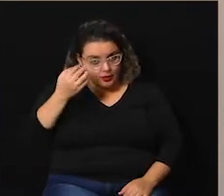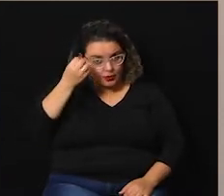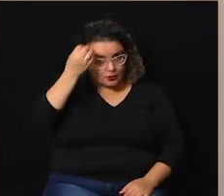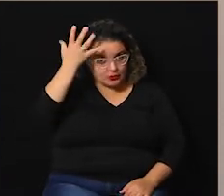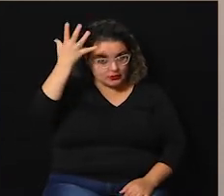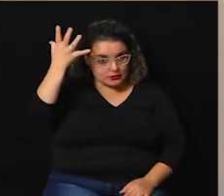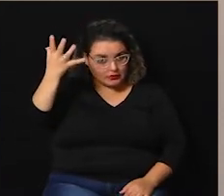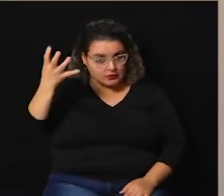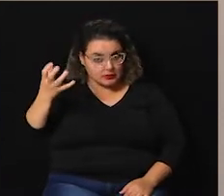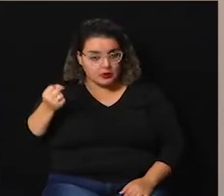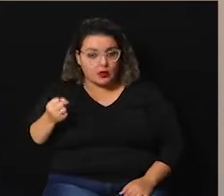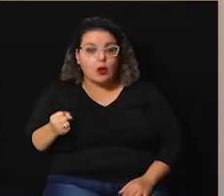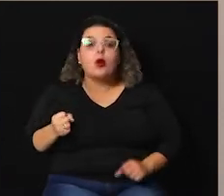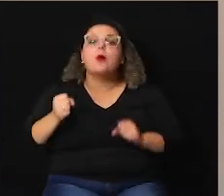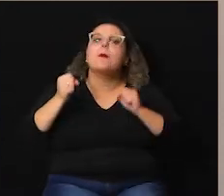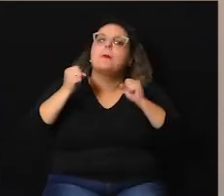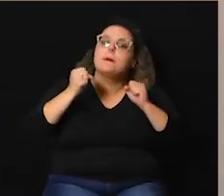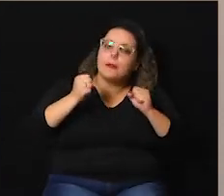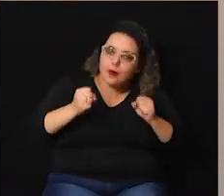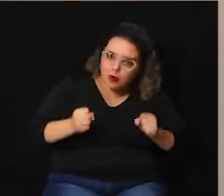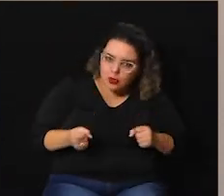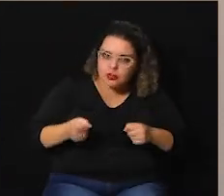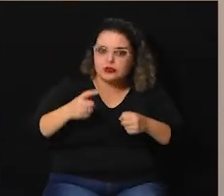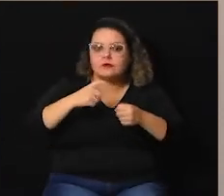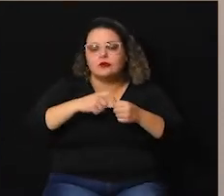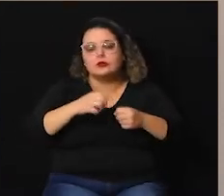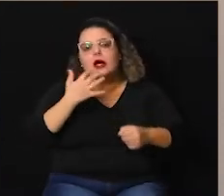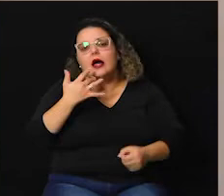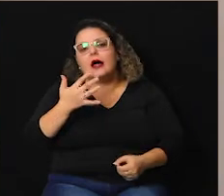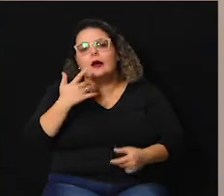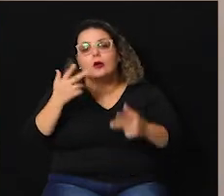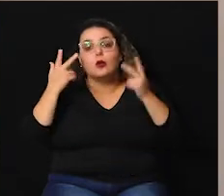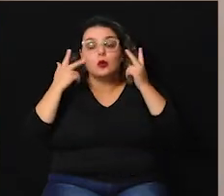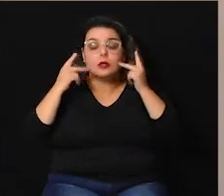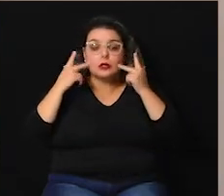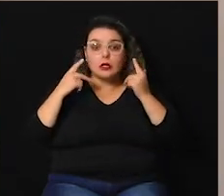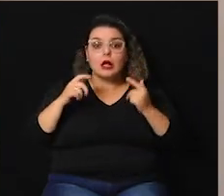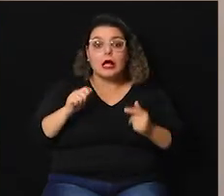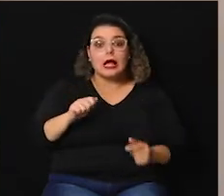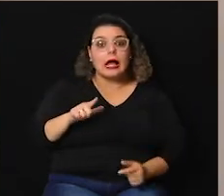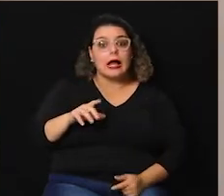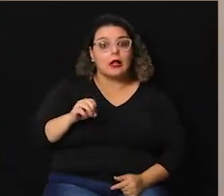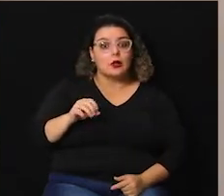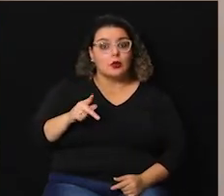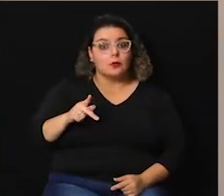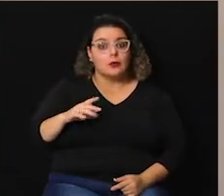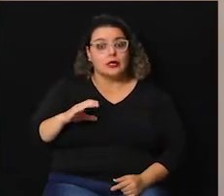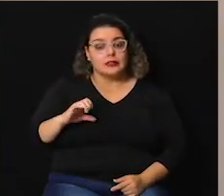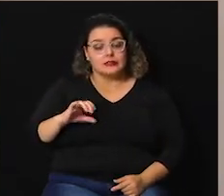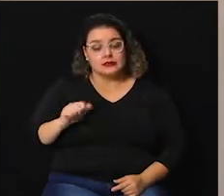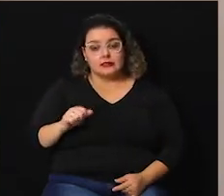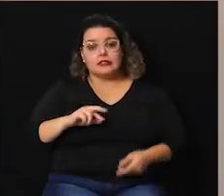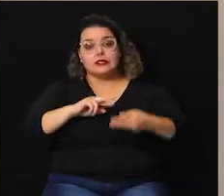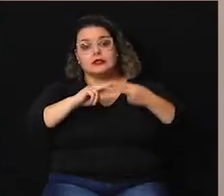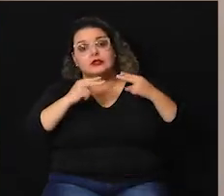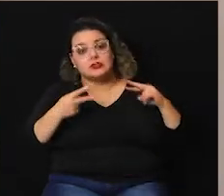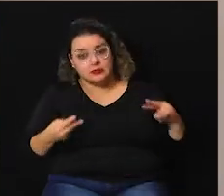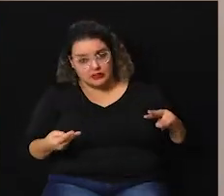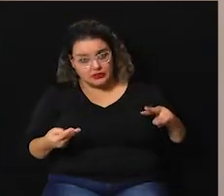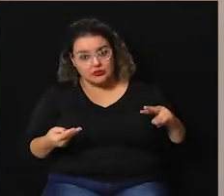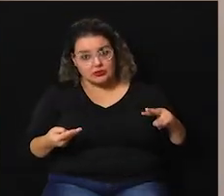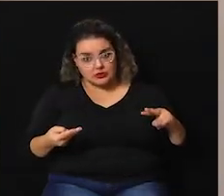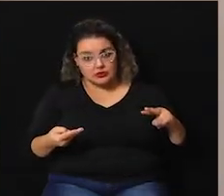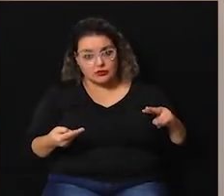e renascendo, ele pode voltar à cor normal. Agora, na alopecia androgenética, que é outro tipo de